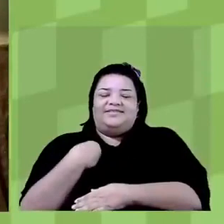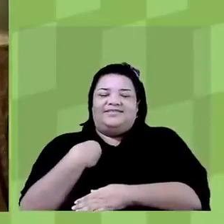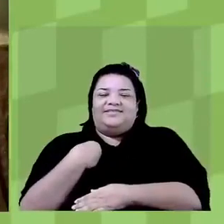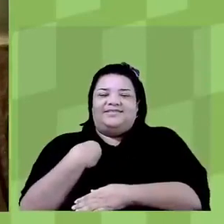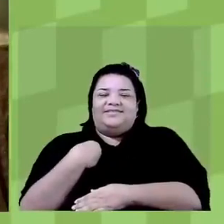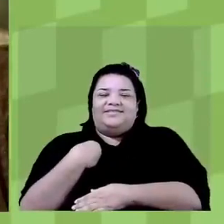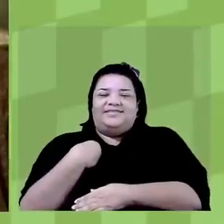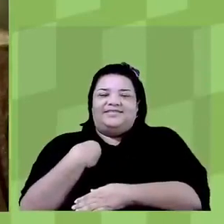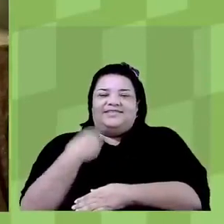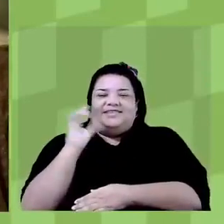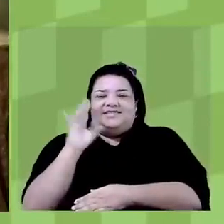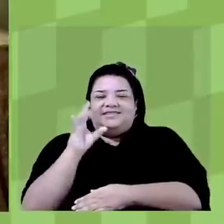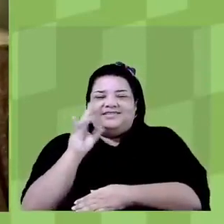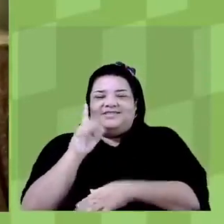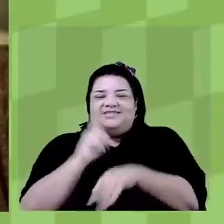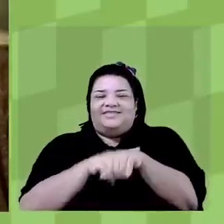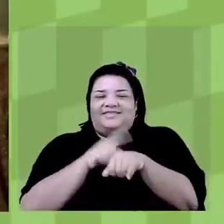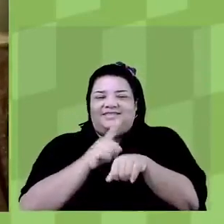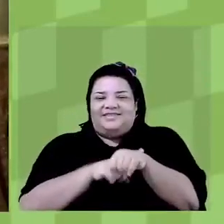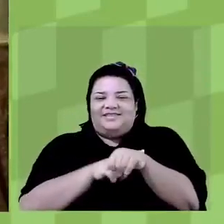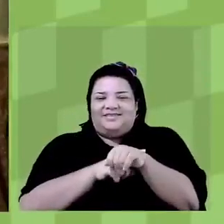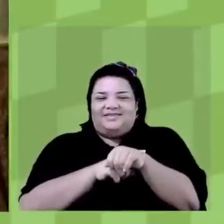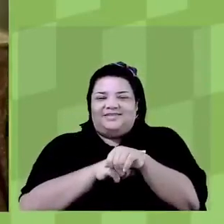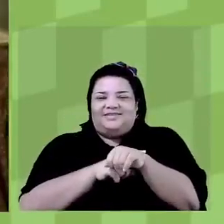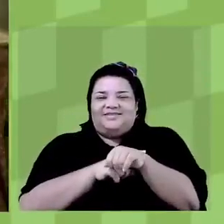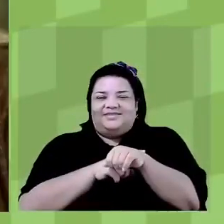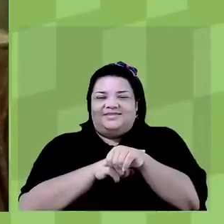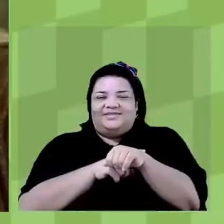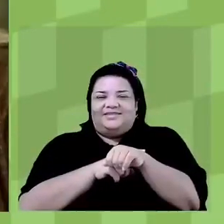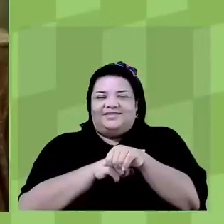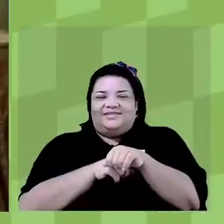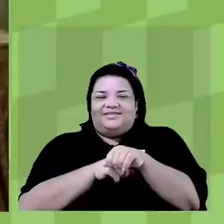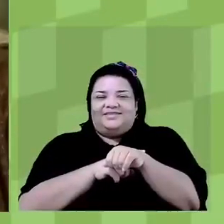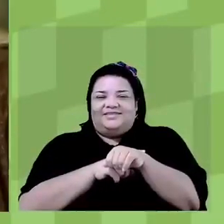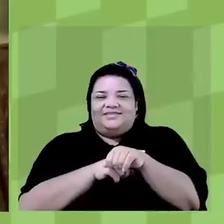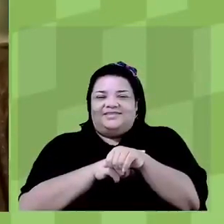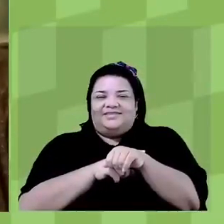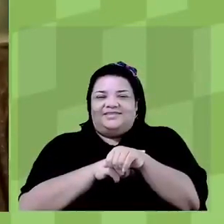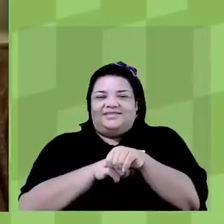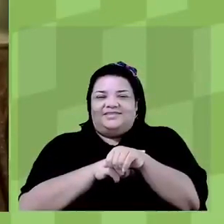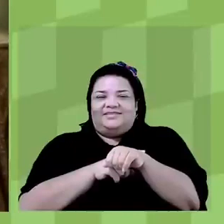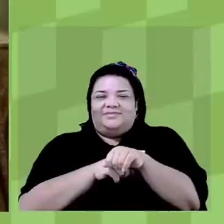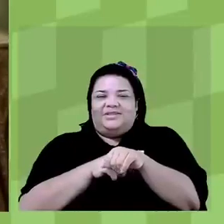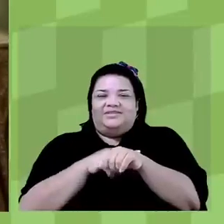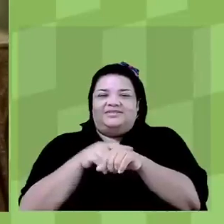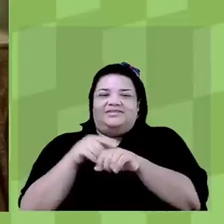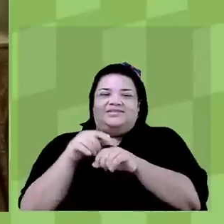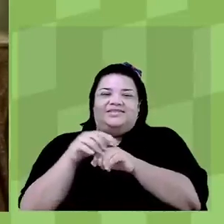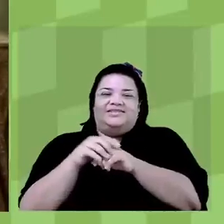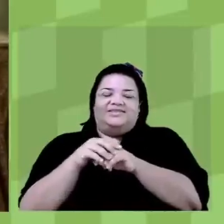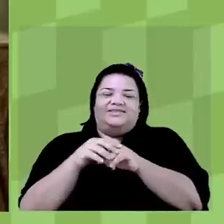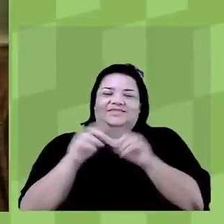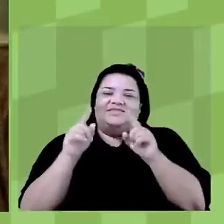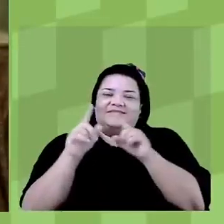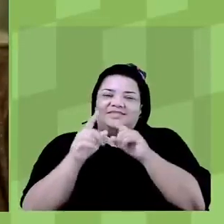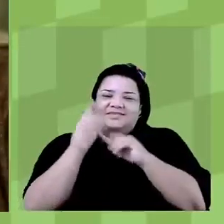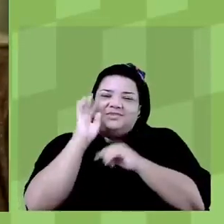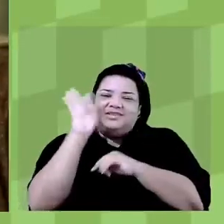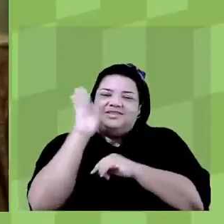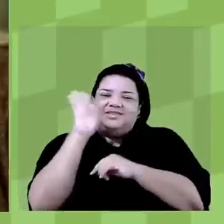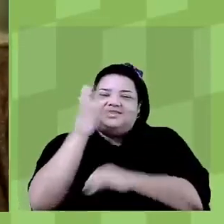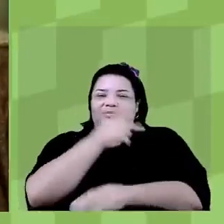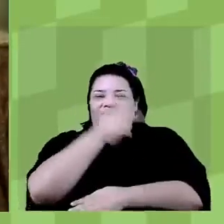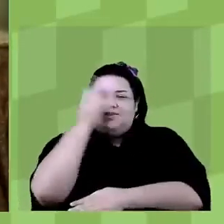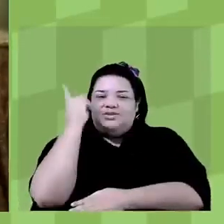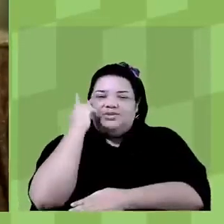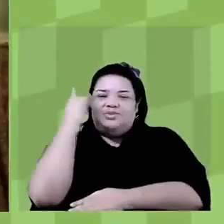uma questão de tempo, né? Quem diria que as linhas aéreas iam ter que procurar lugar para estacionar avião, que